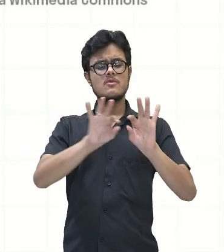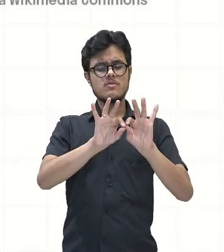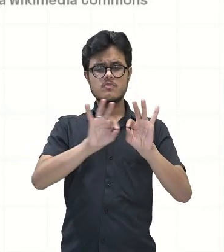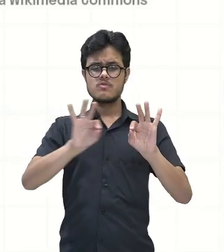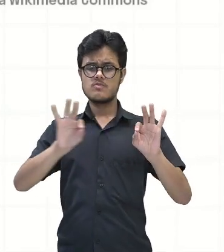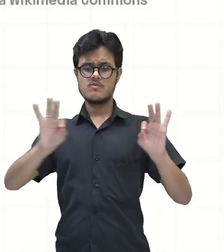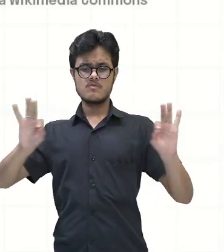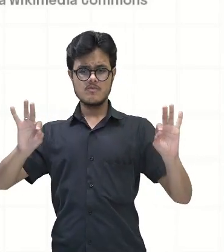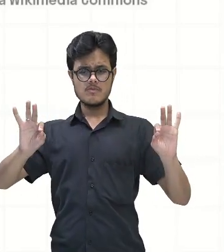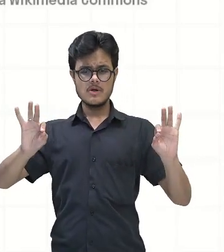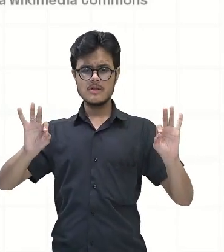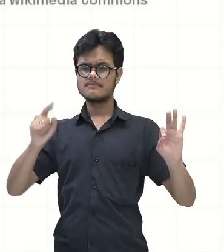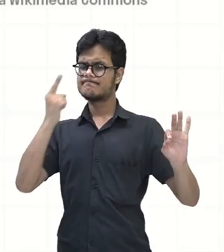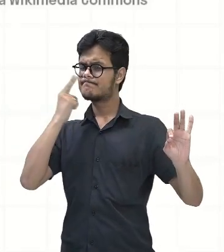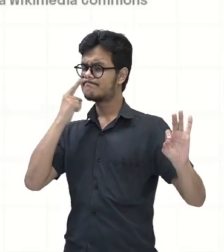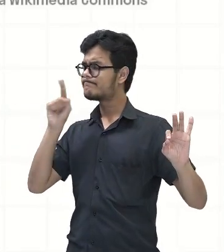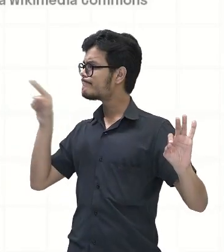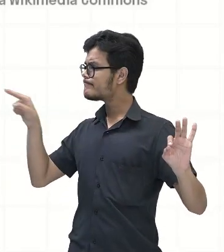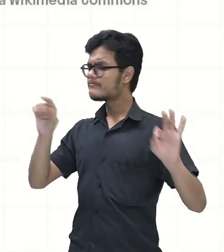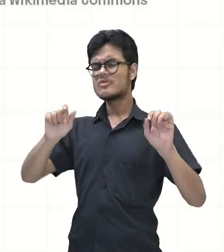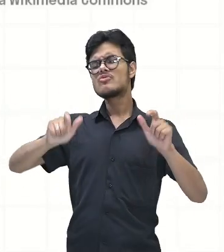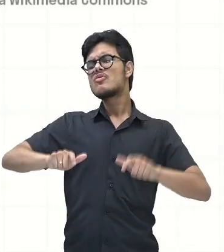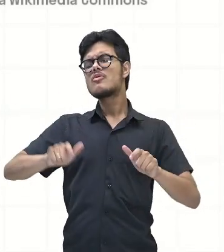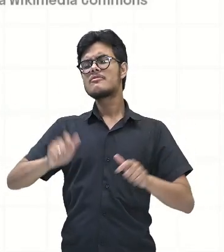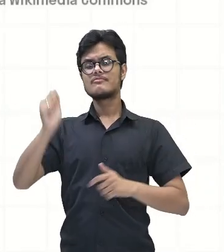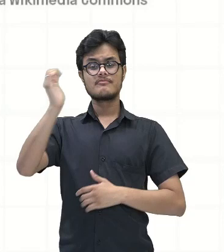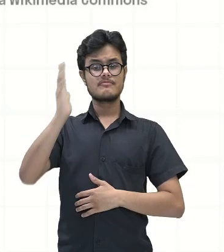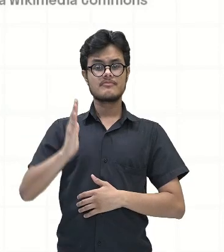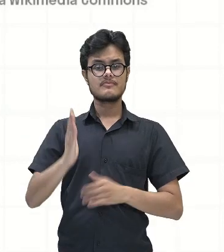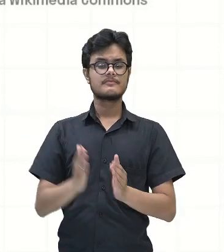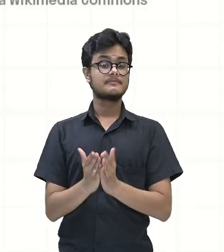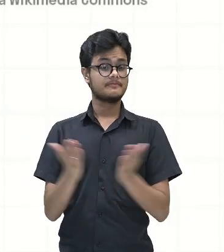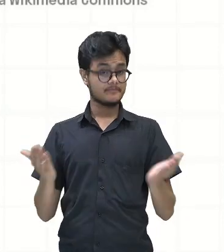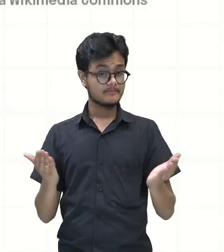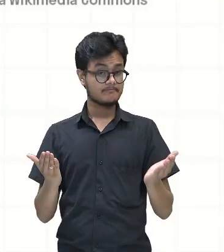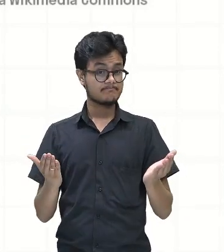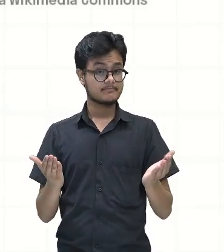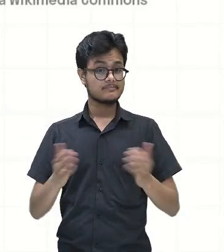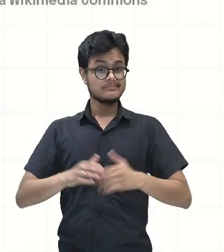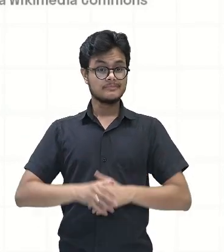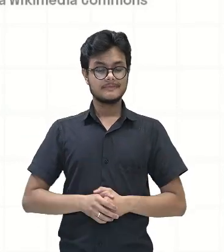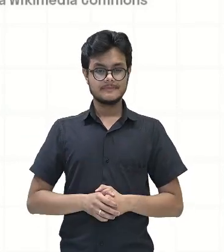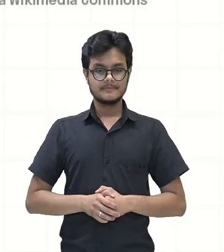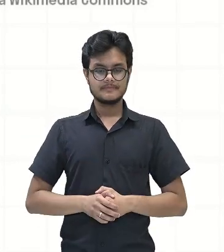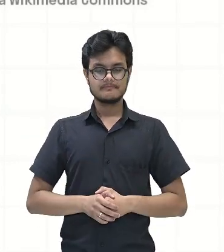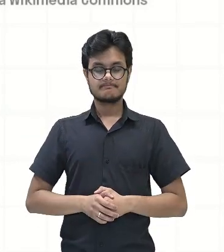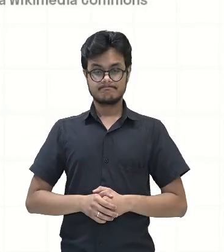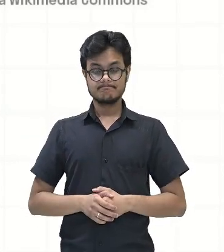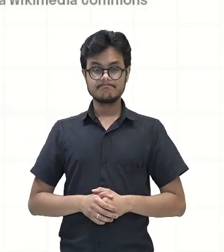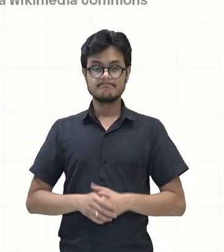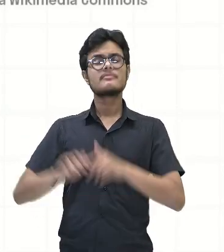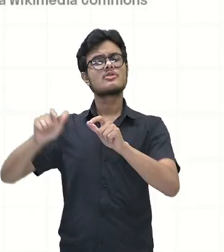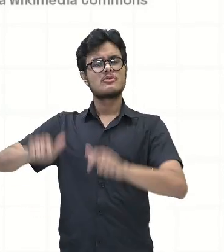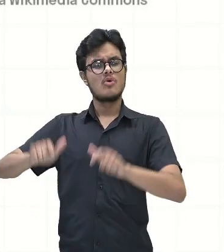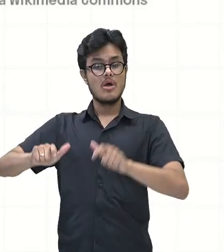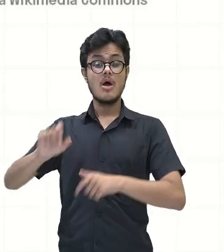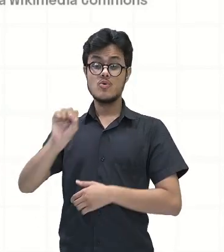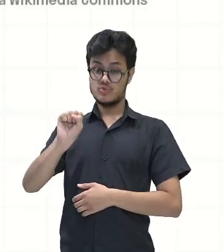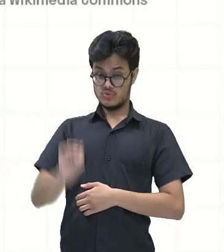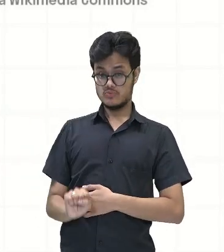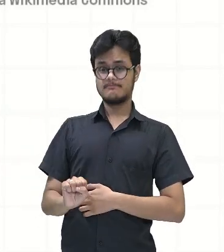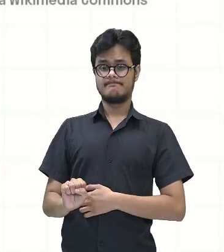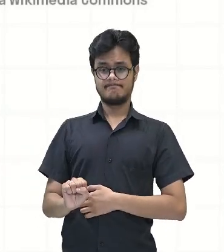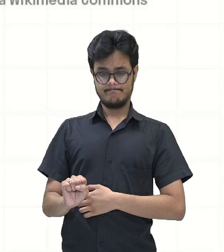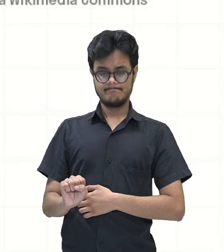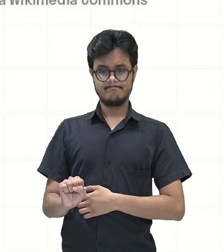território brasileiro, em sua maior parte aqui, né, ele está localizado no hemisfério sul,